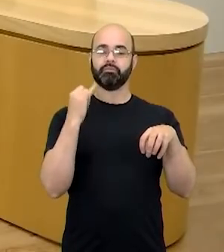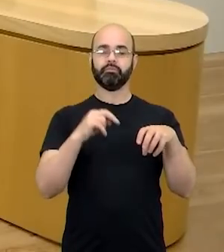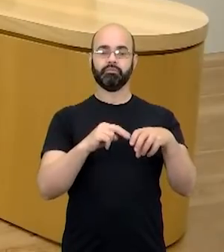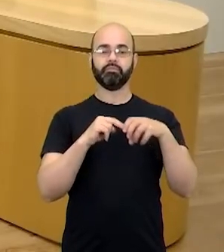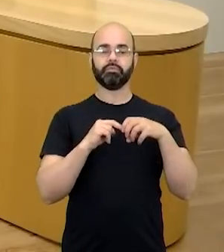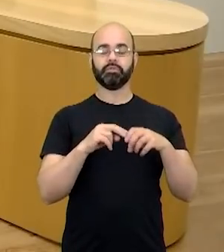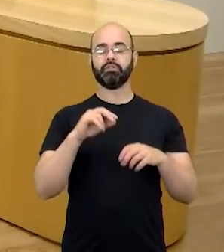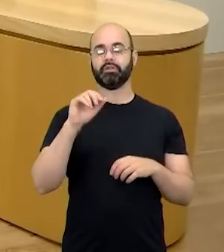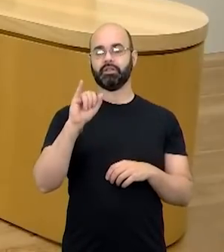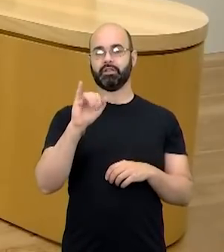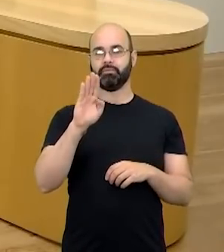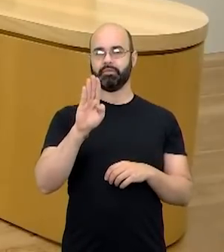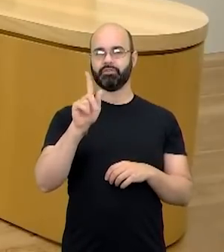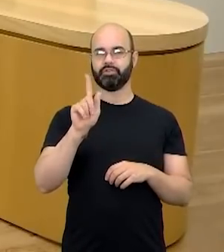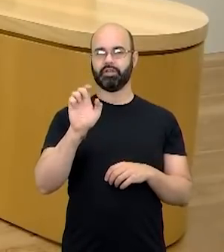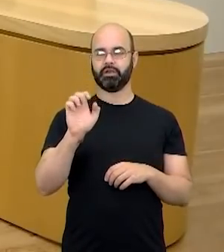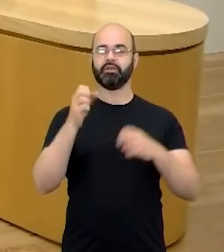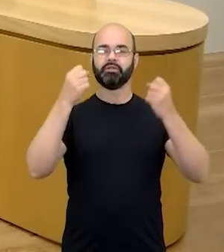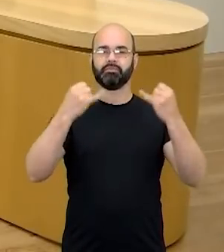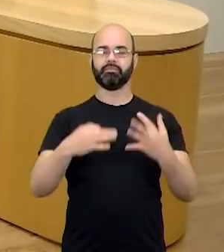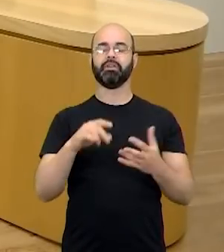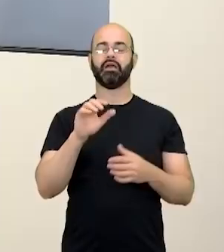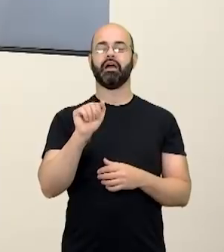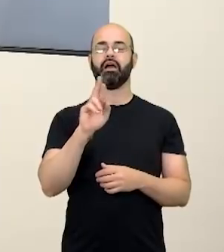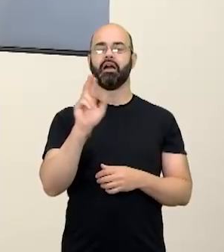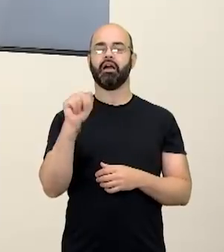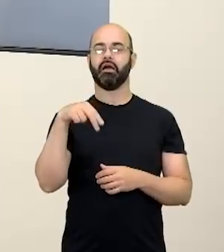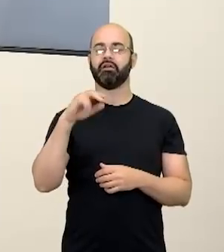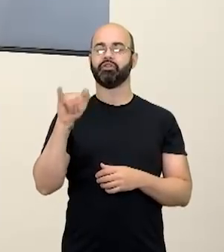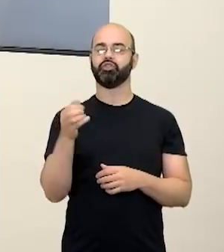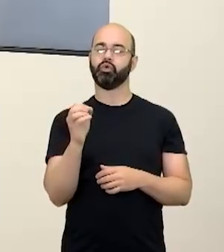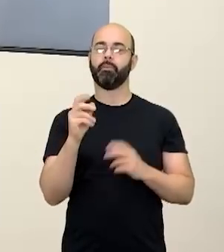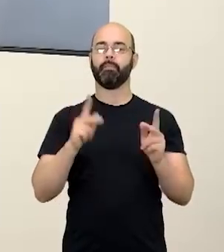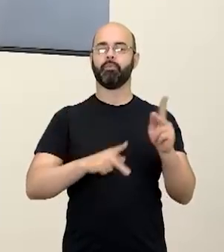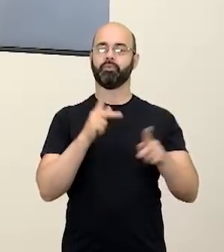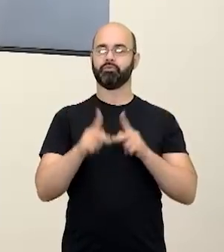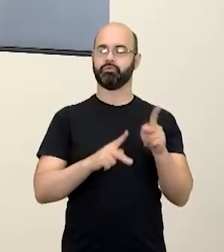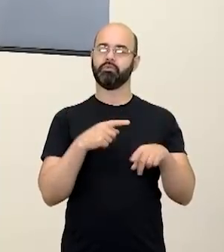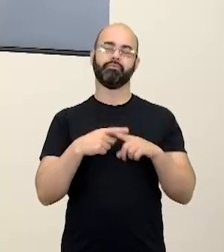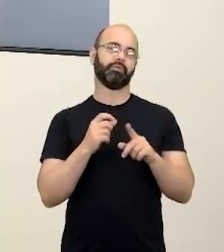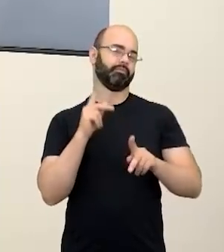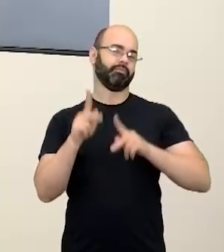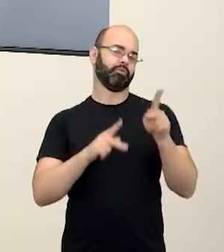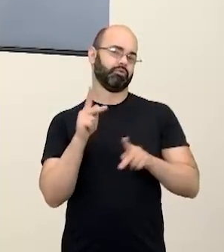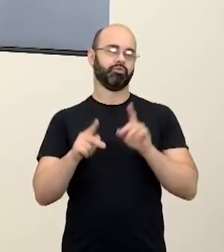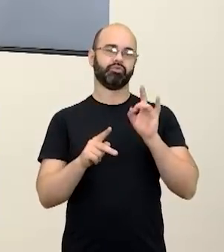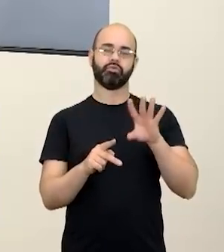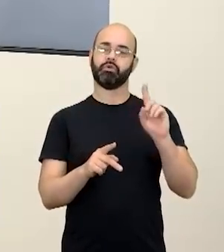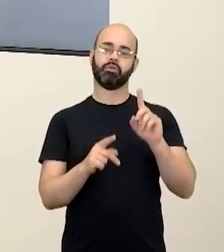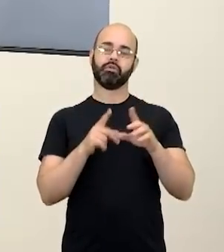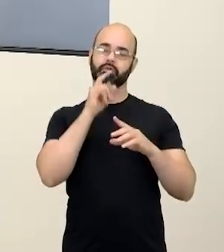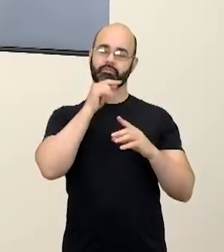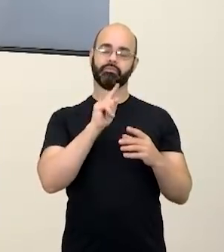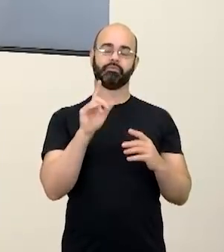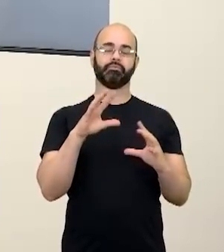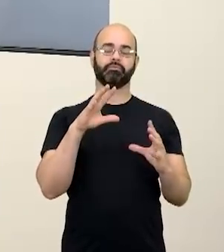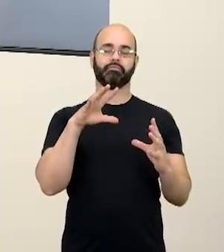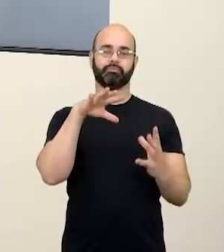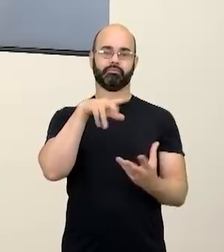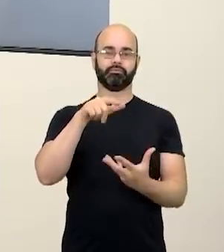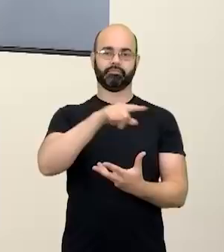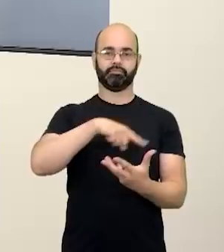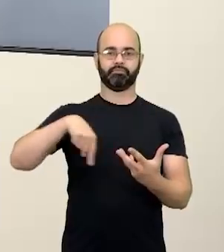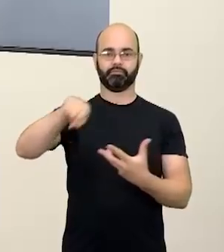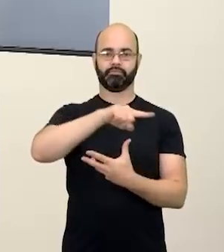arranjos populacionais, porque não é só a população em si, mas é todo esse interveio que vem junto com a globalização. Por isso